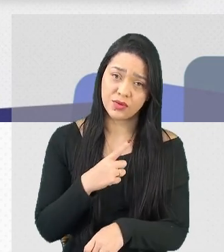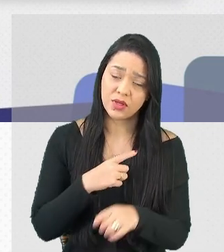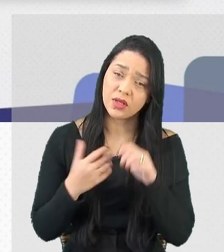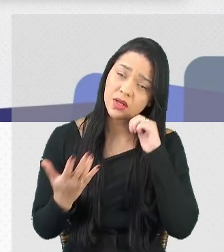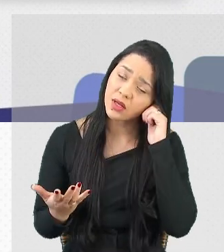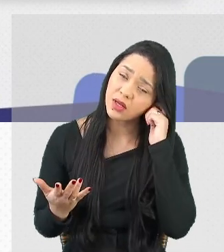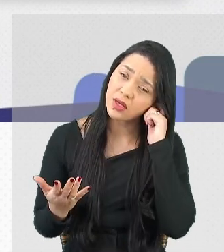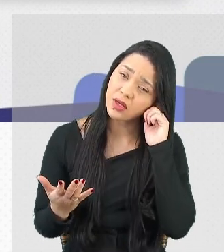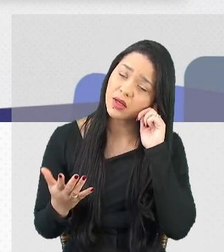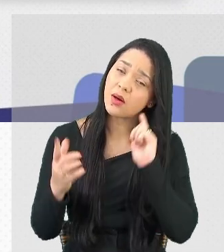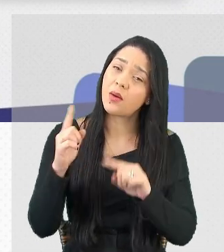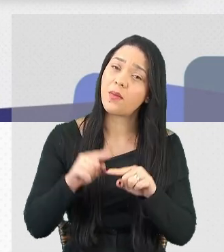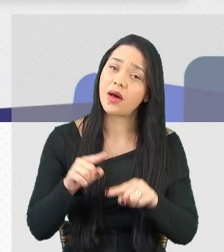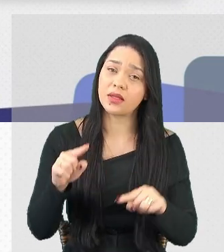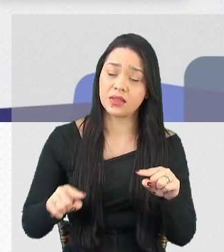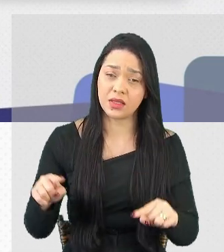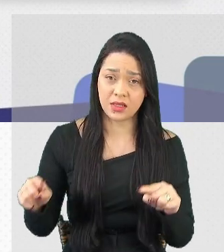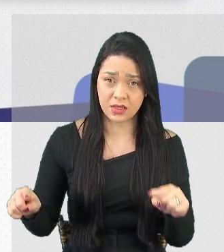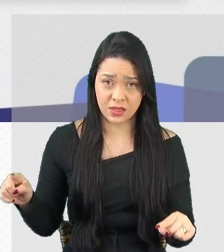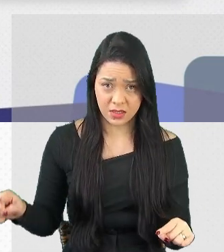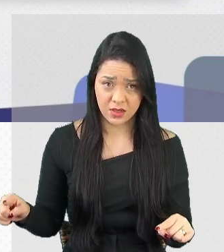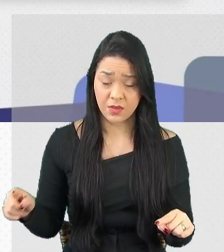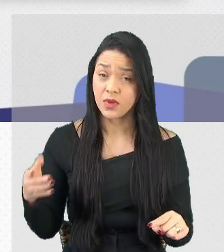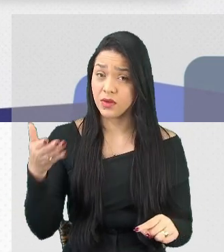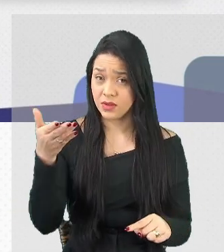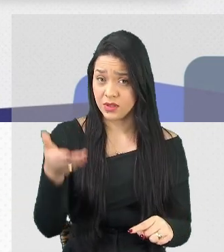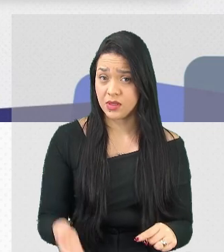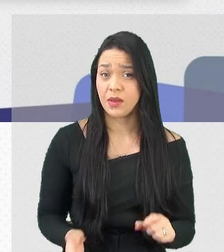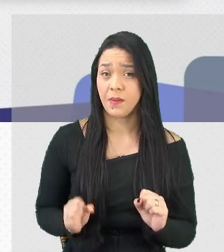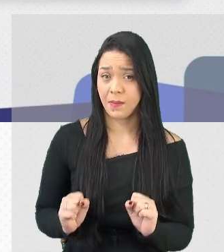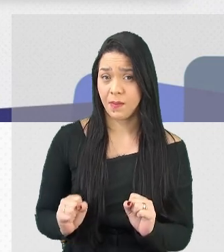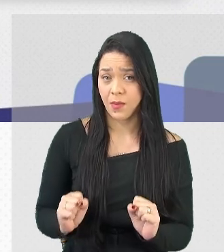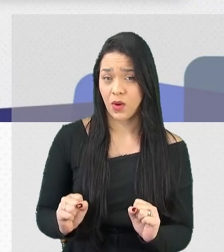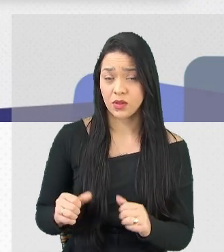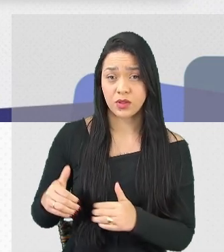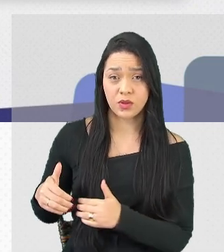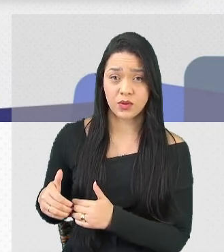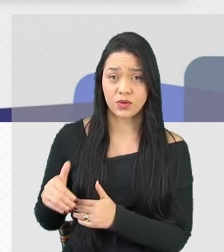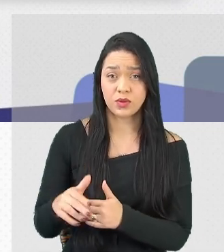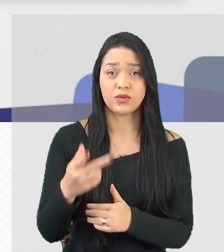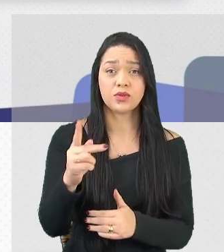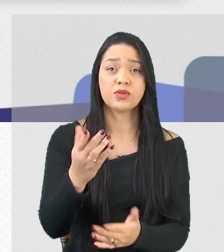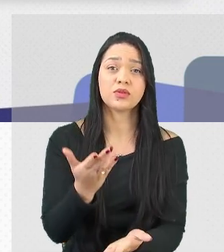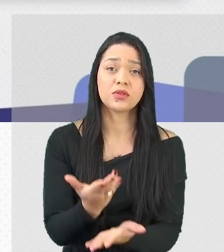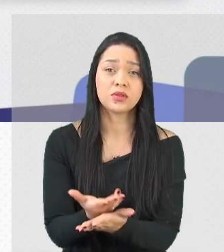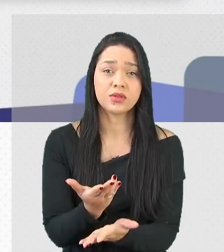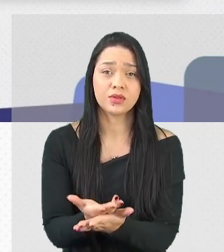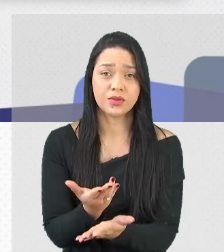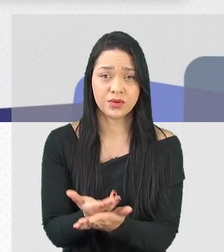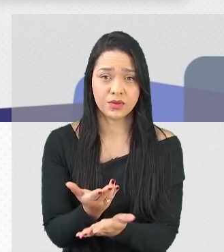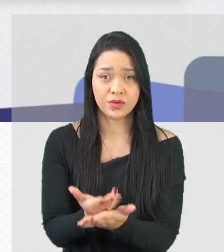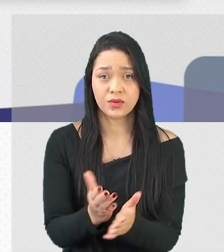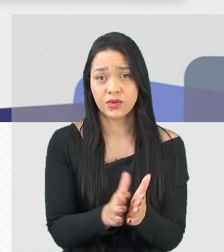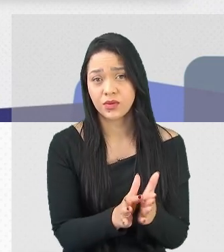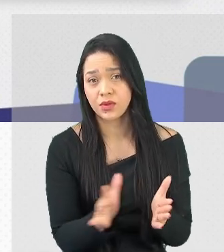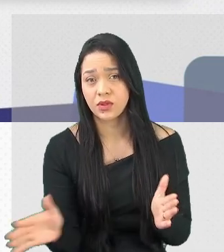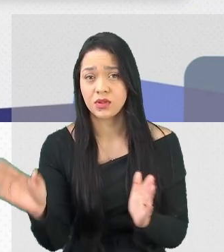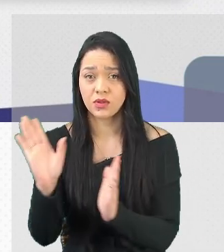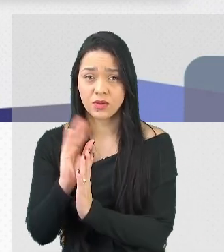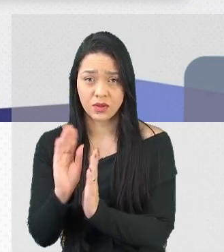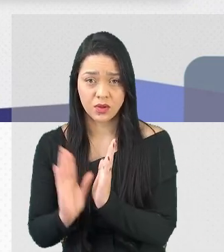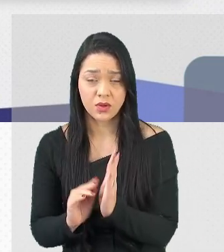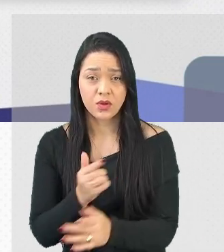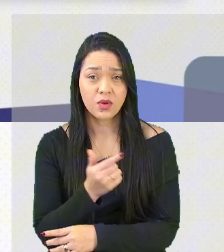possa continuar os seus estudos, né, nesse conteúdo. Outras questões que você vai responder e vai,